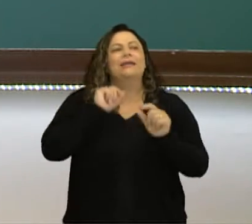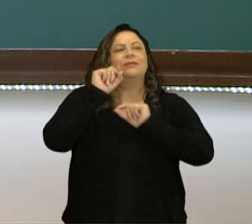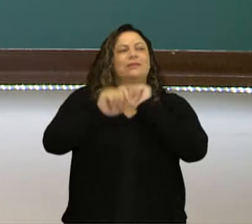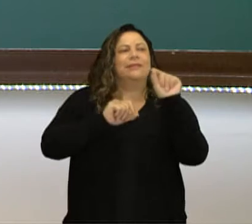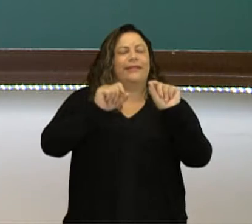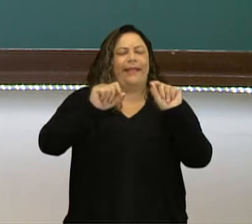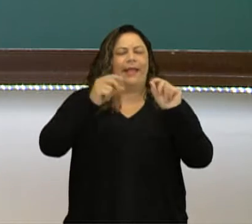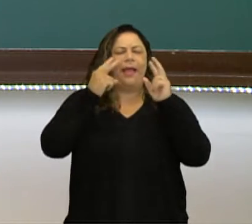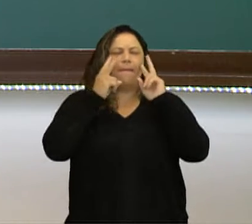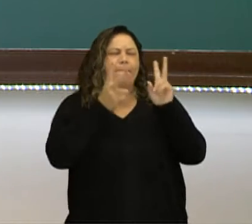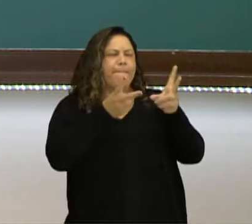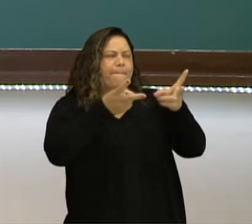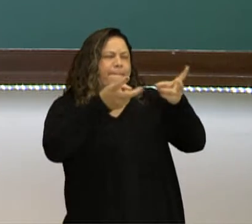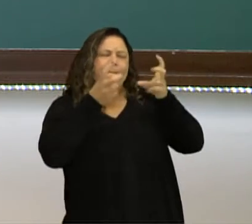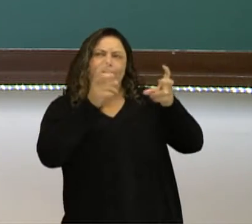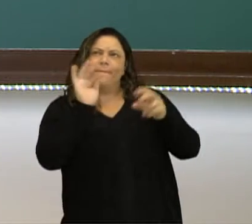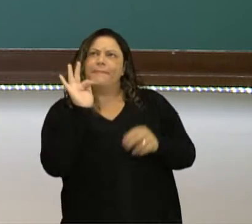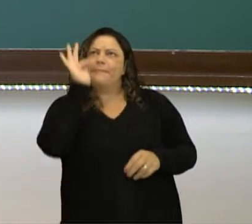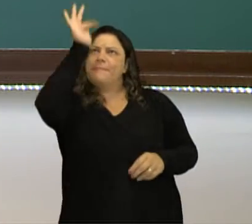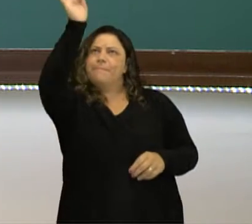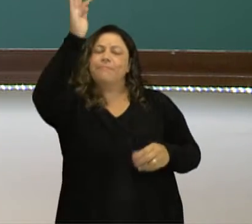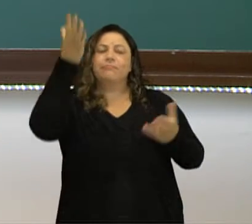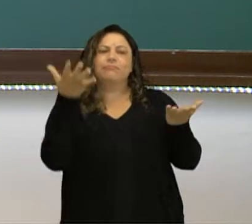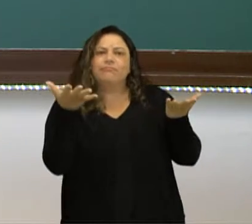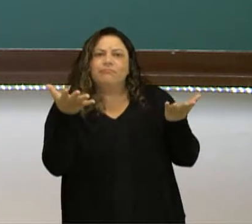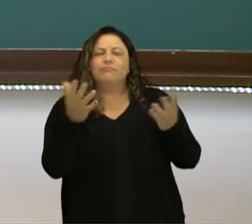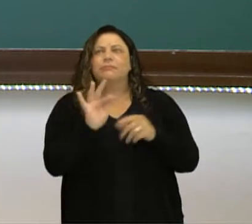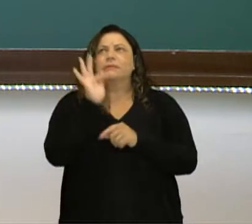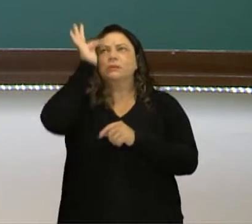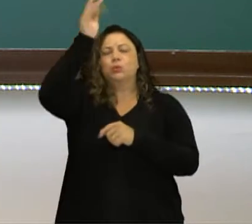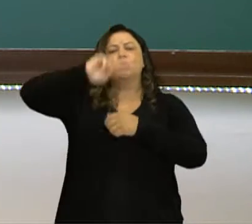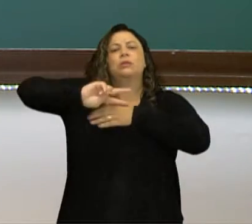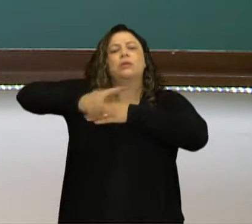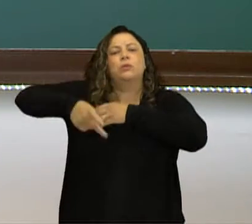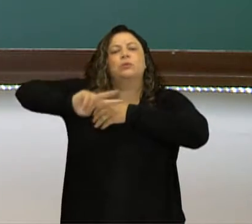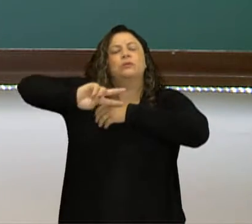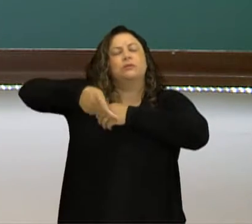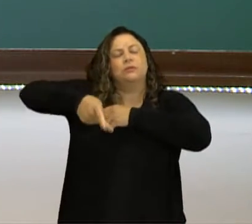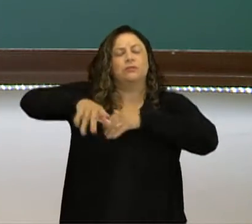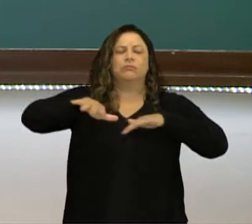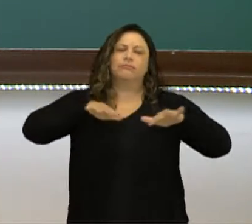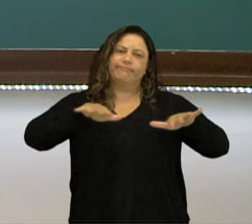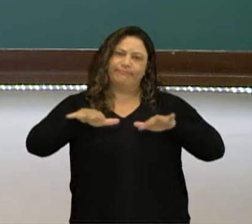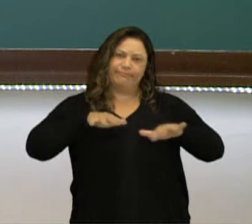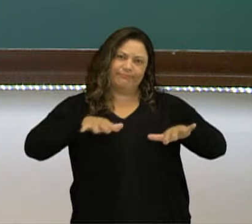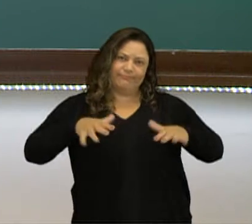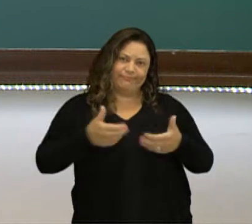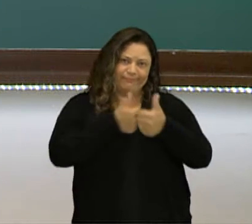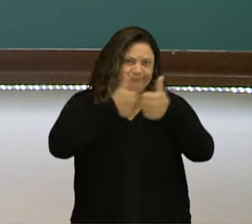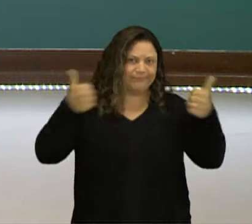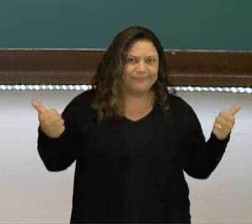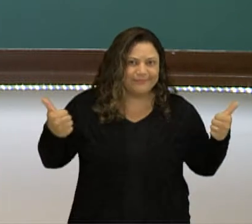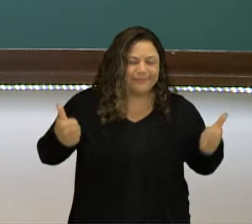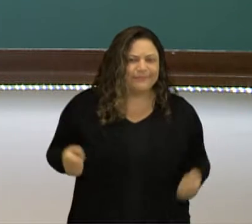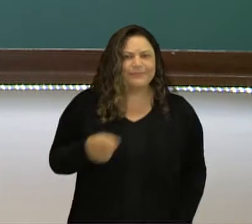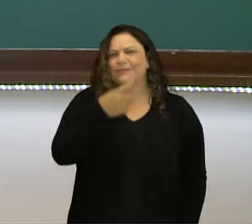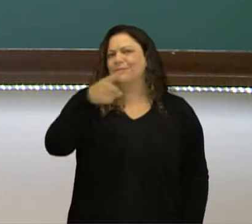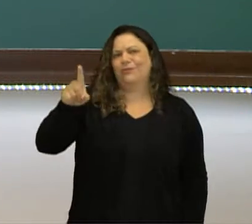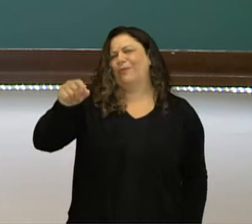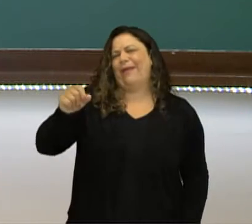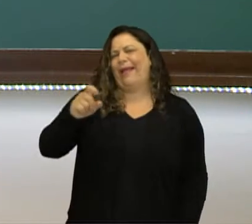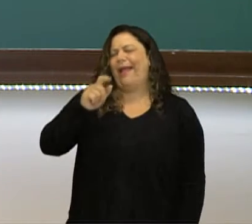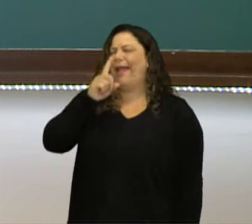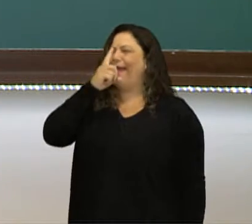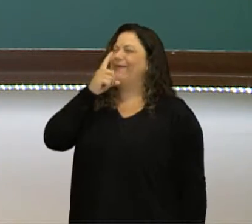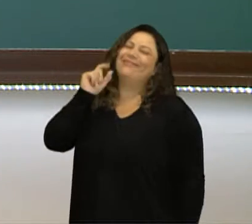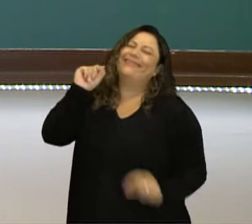vamos prever o futuro, certo? Nós queremos prever as consequências daquele movimento. Beleza? Vamos lá, não é bruxaria, certo? É